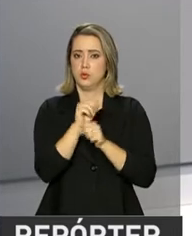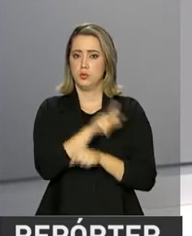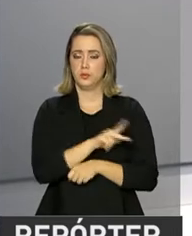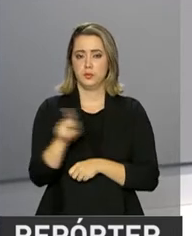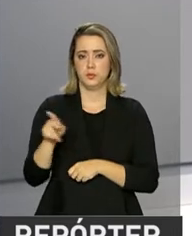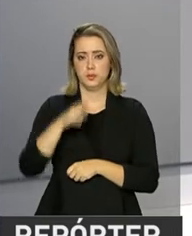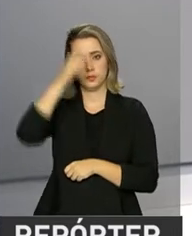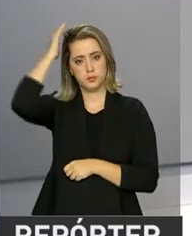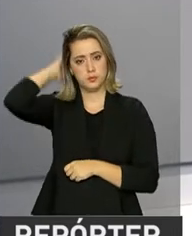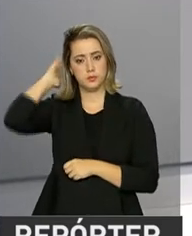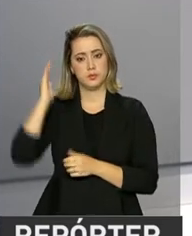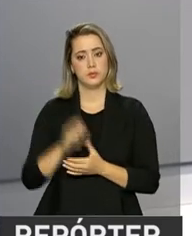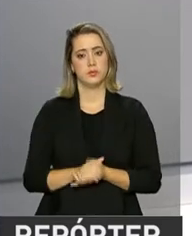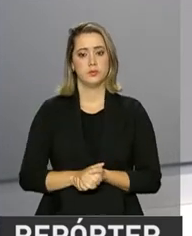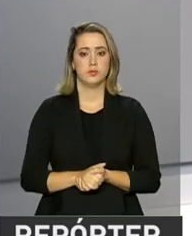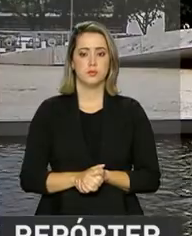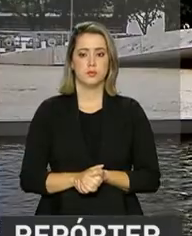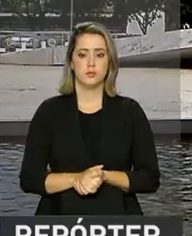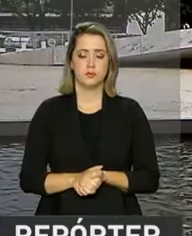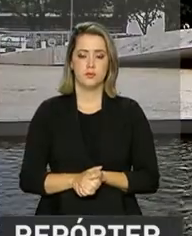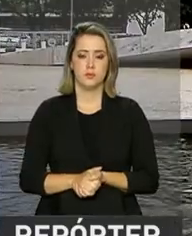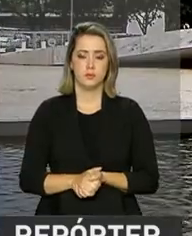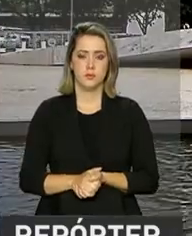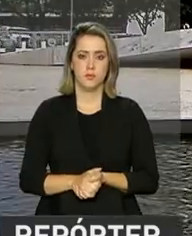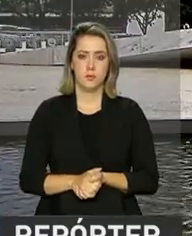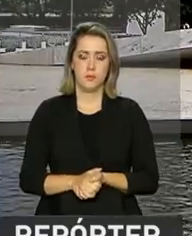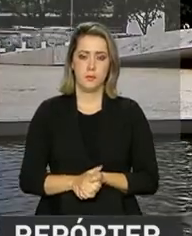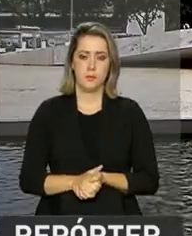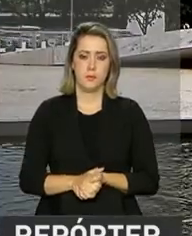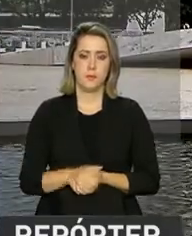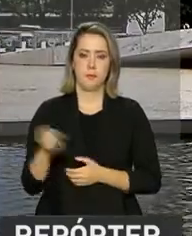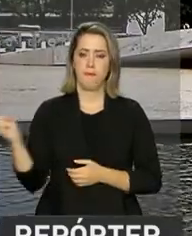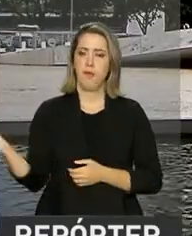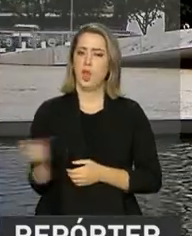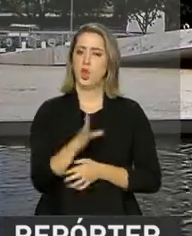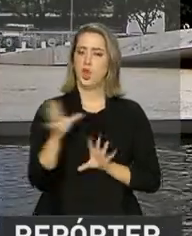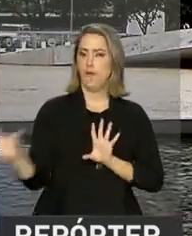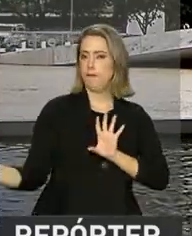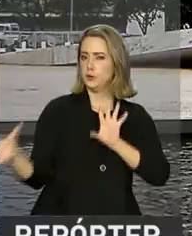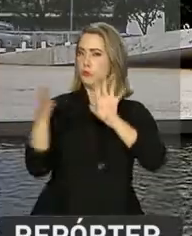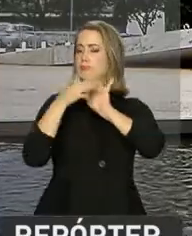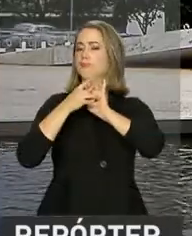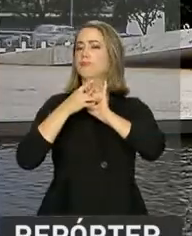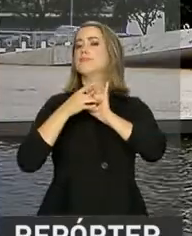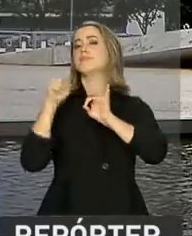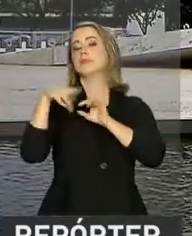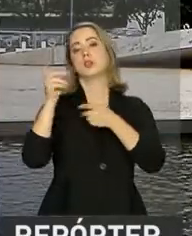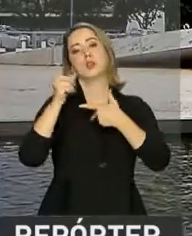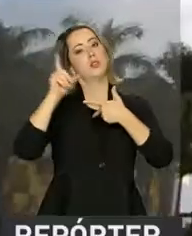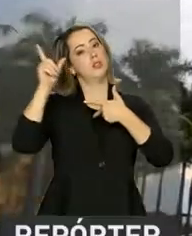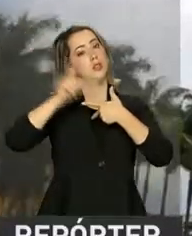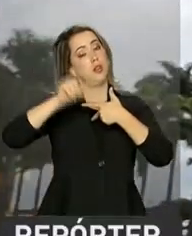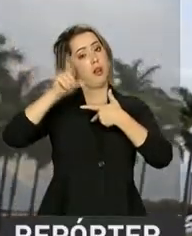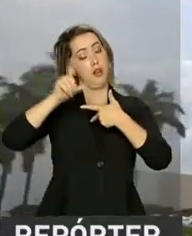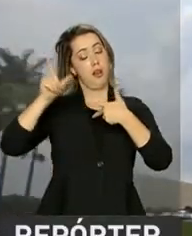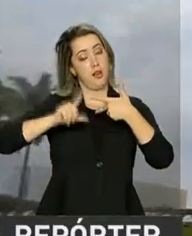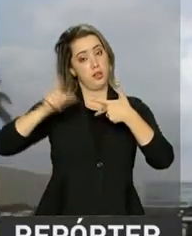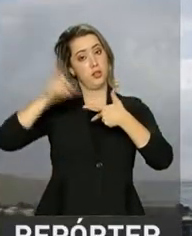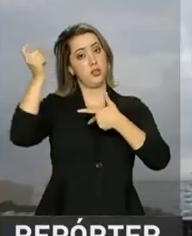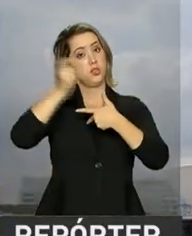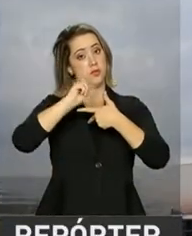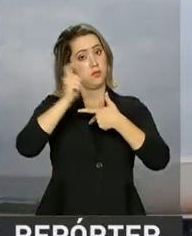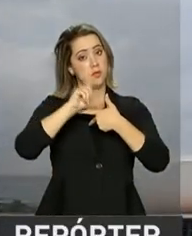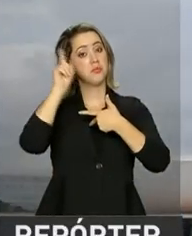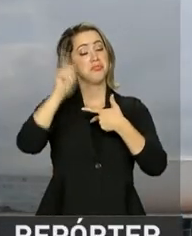michel temer a nova relação entre o governo eo legislativo foi a responsável